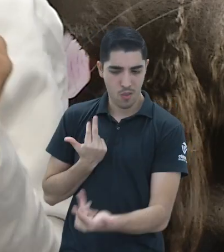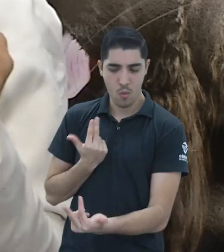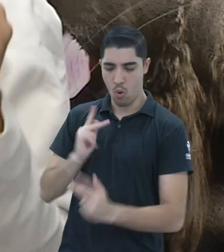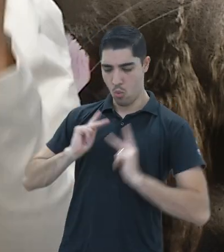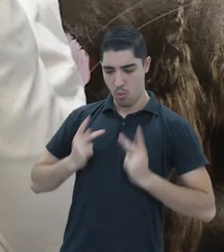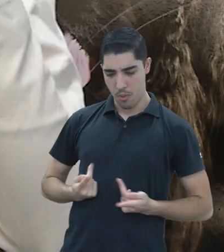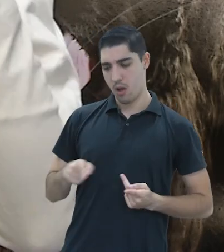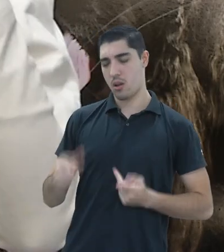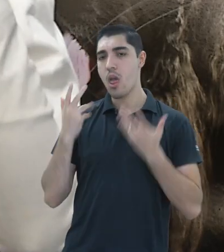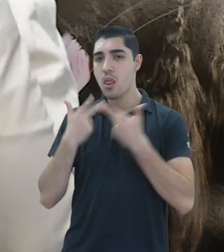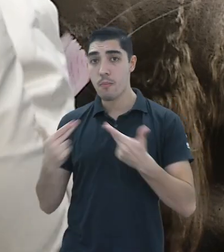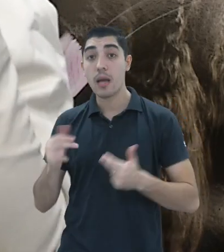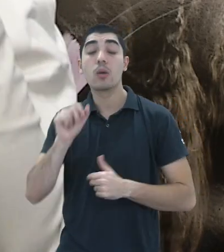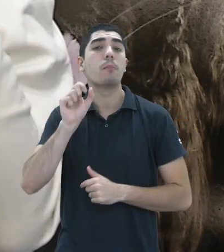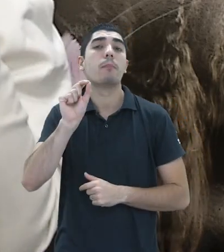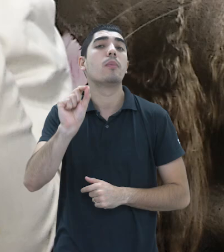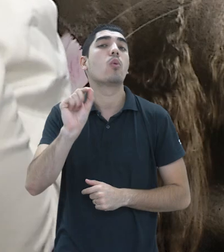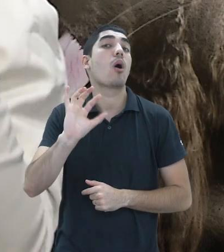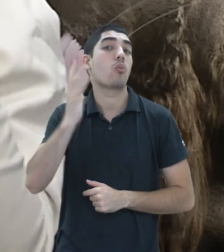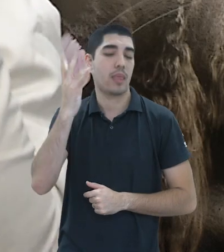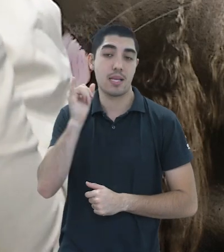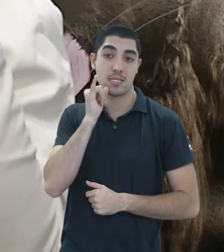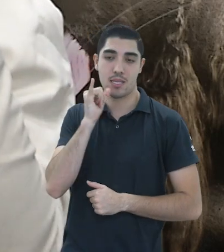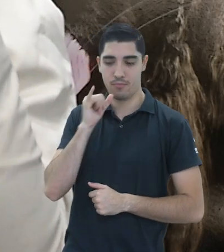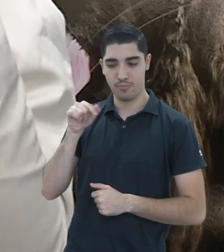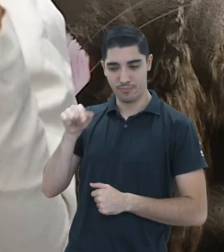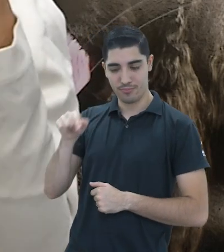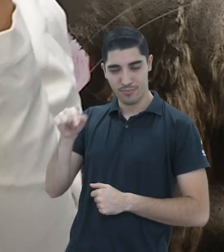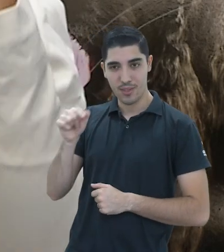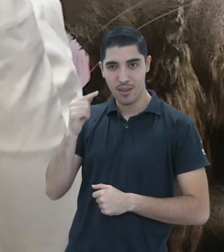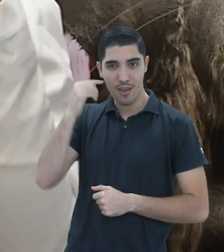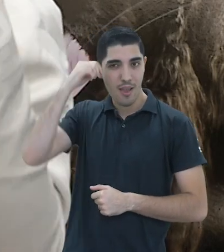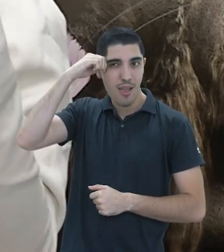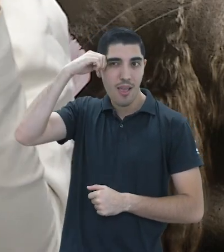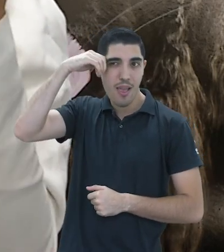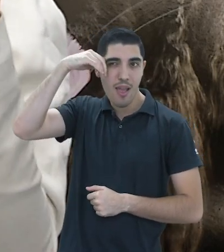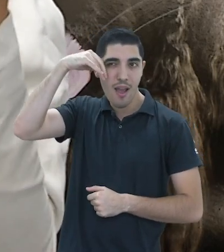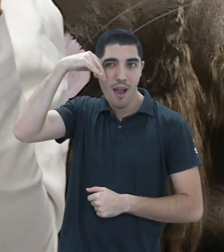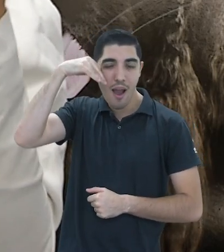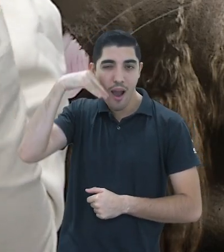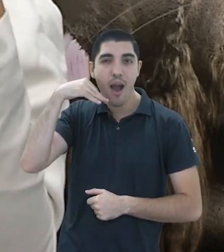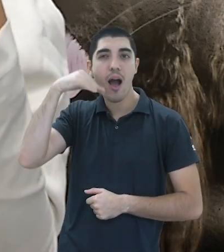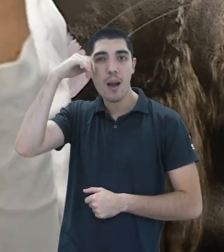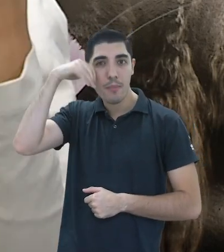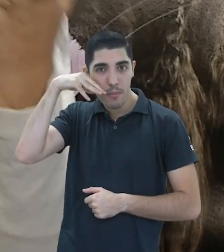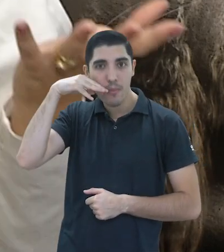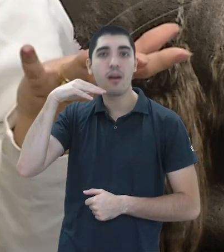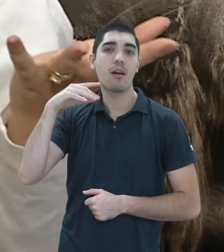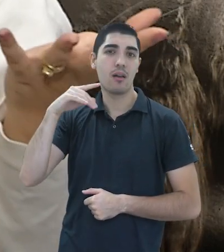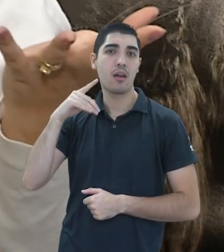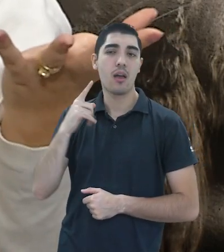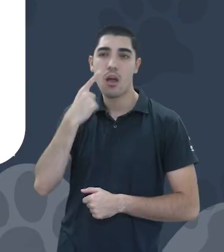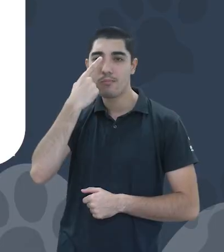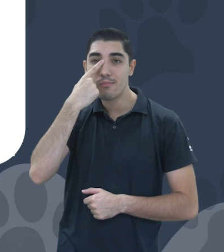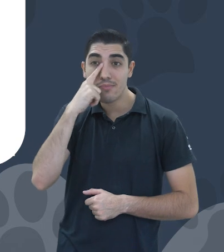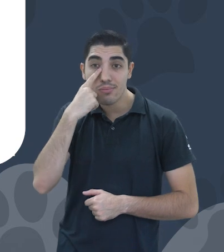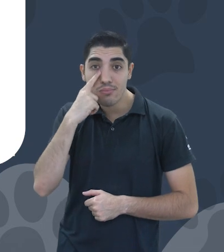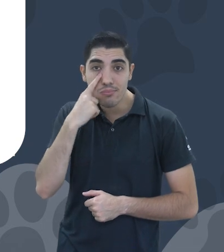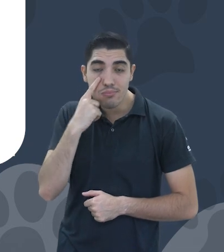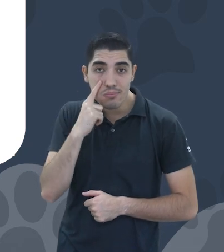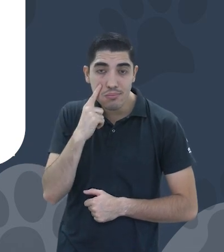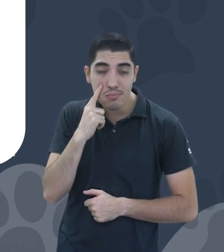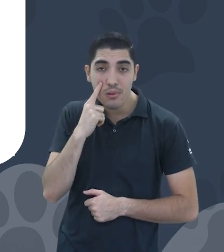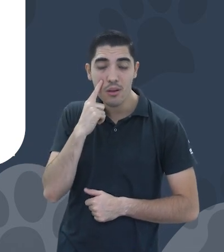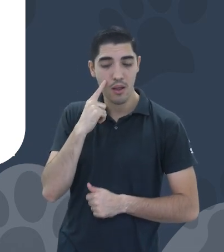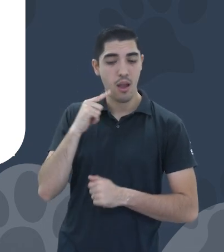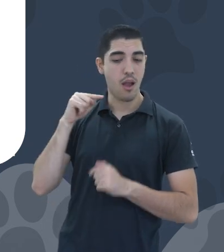O que acontece? Quando ela entra em contato com a pele, né, a lágrima tem um pouco da lactoferrina em si, então